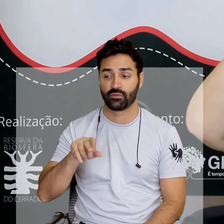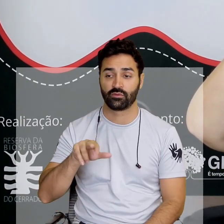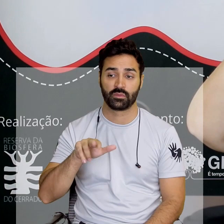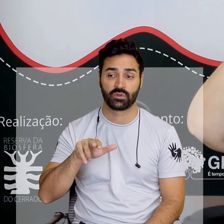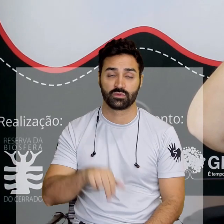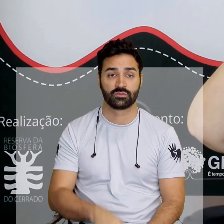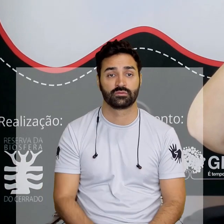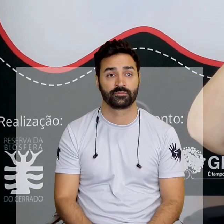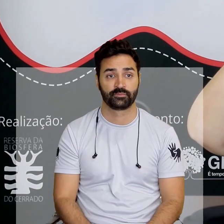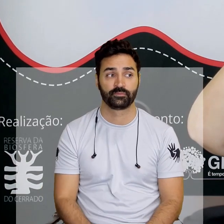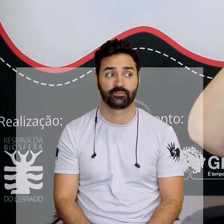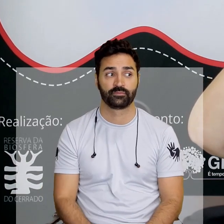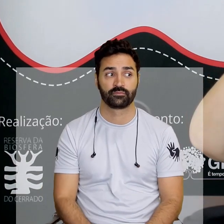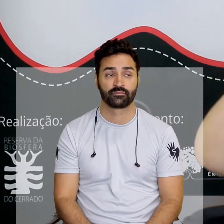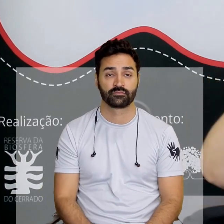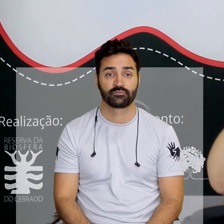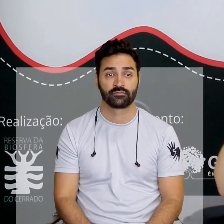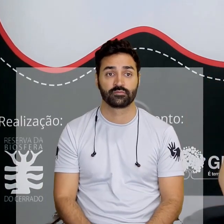irmãos.